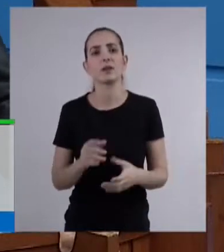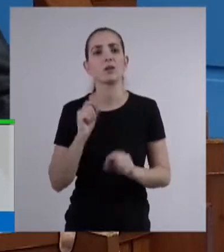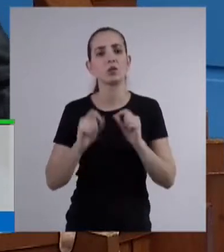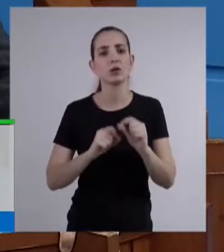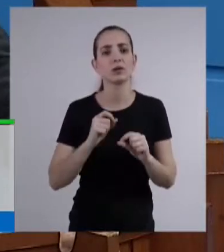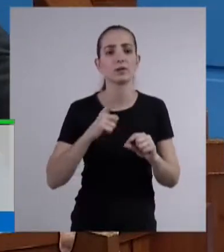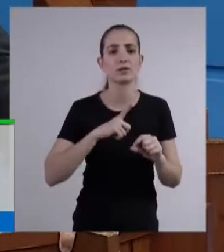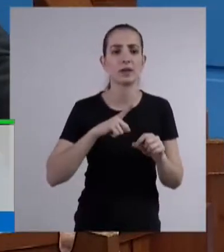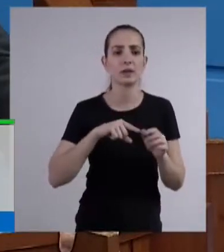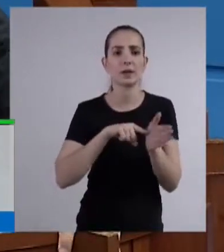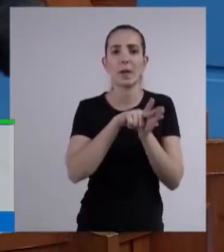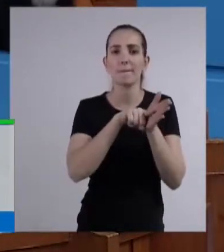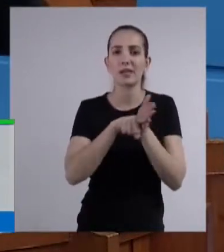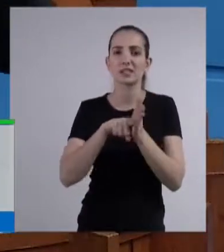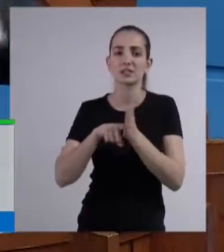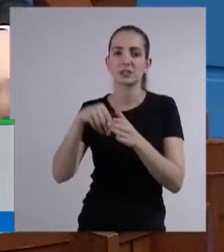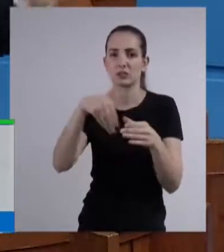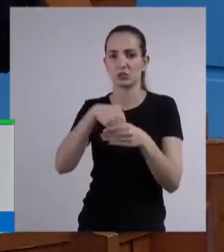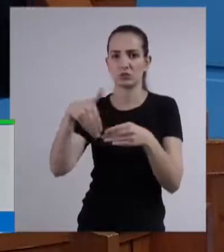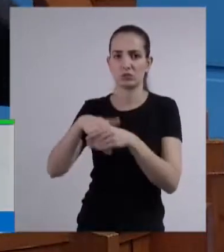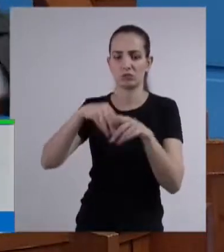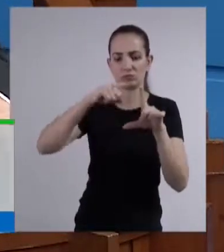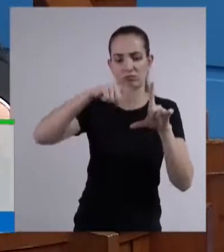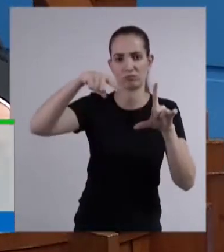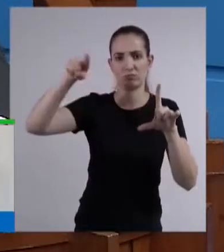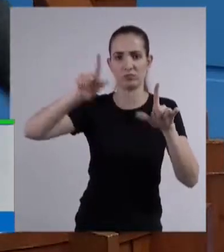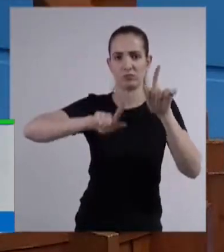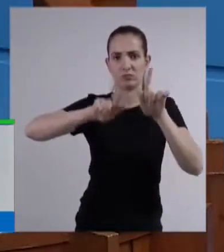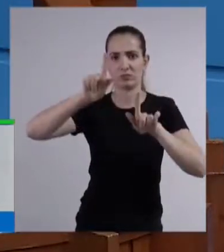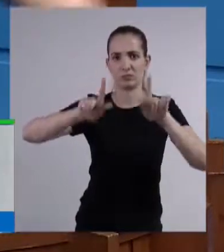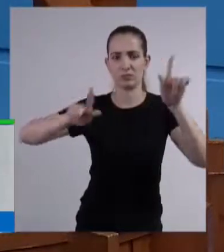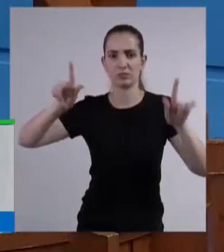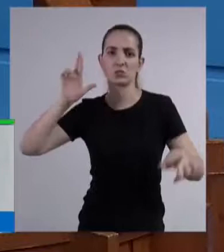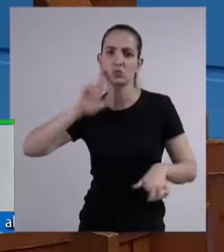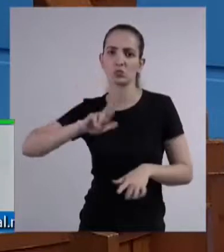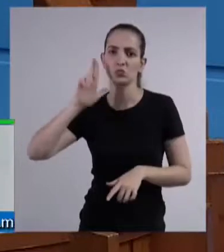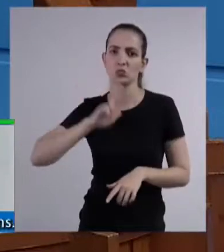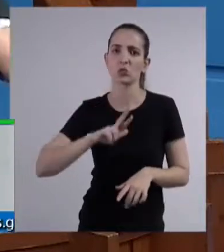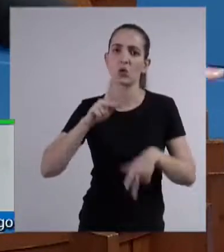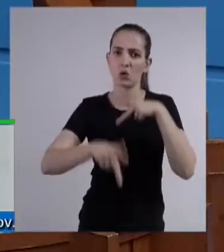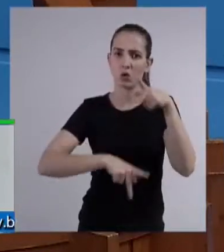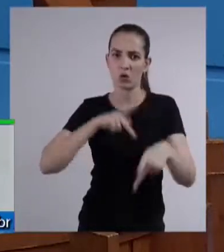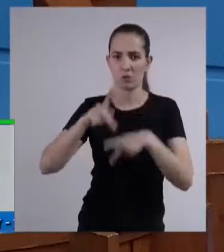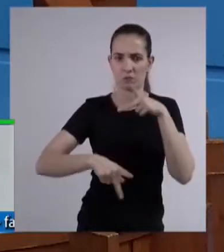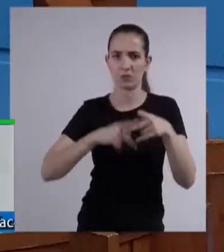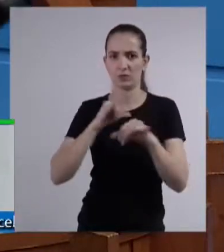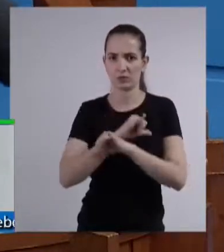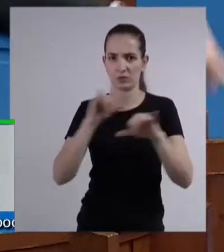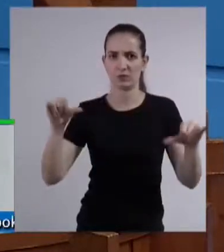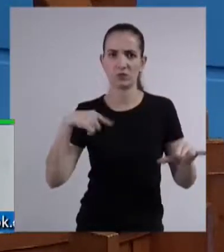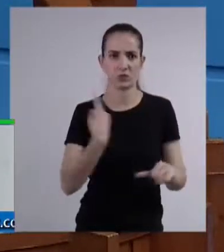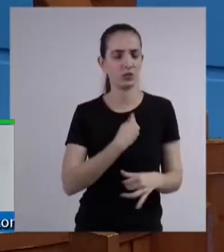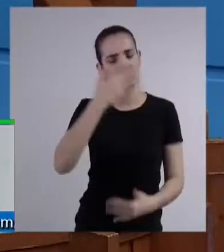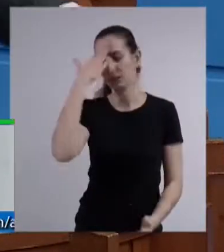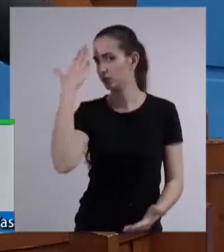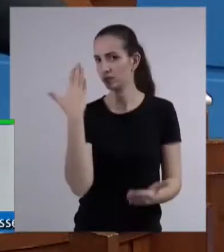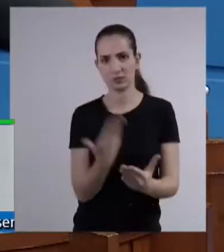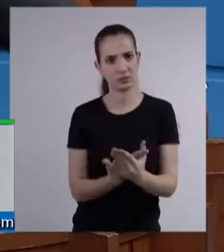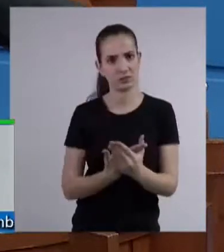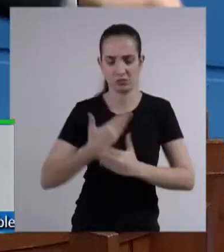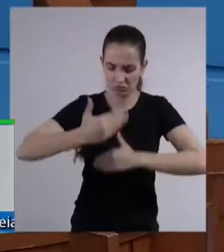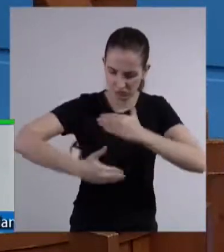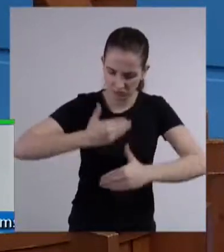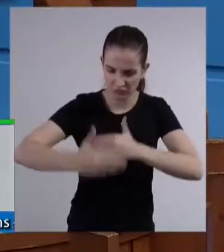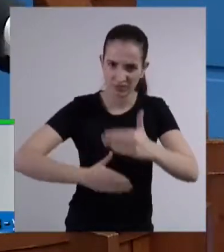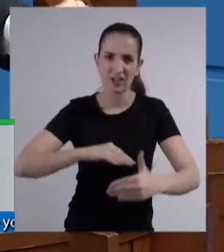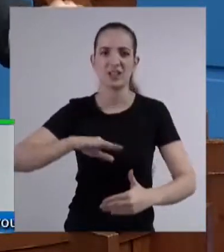na pesquisa. A população está dizendo: nós não acreditamos nesse processo